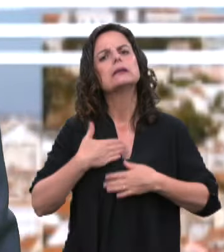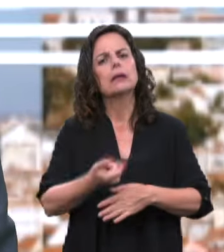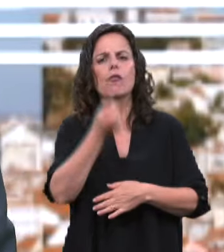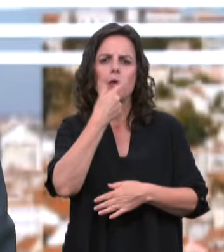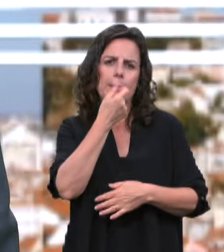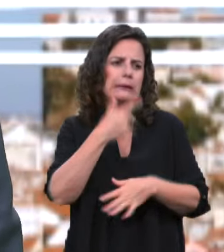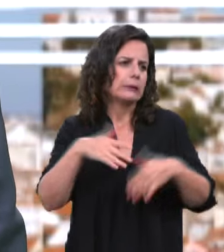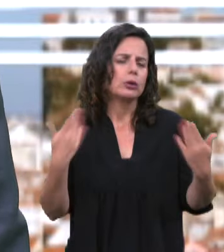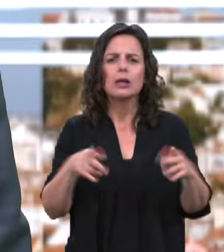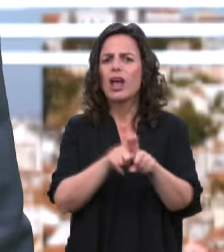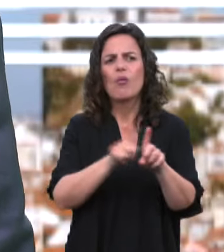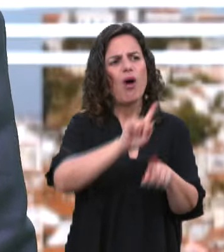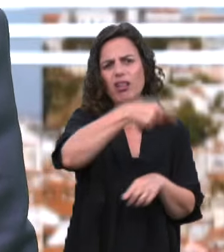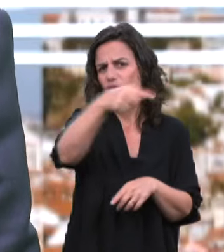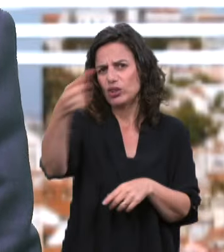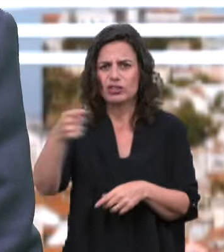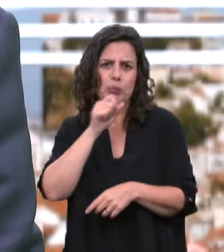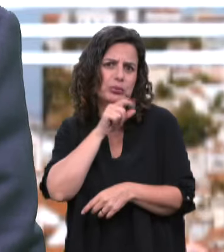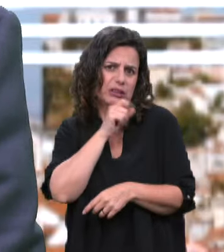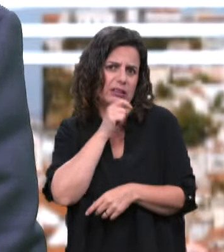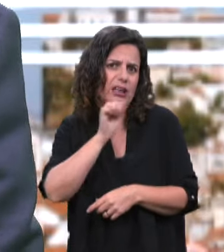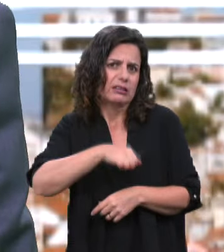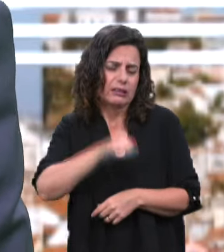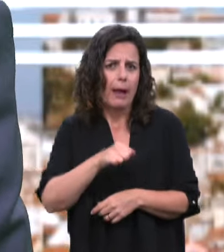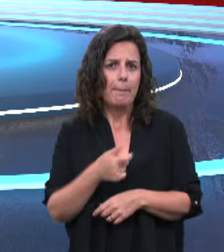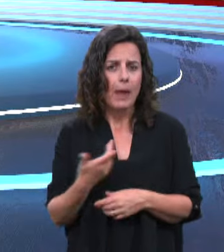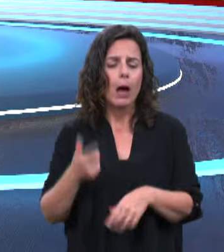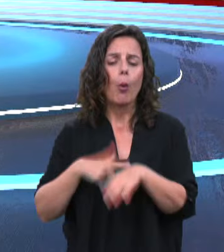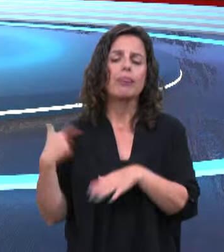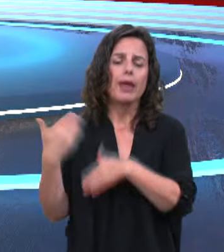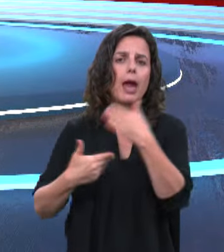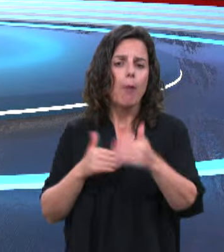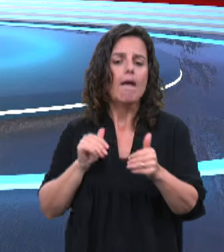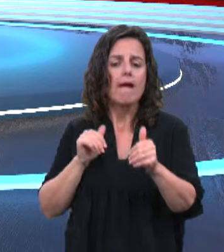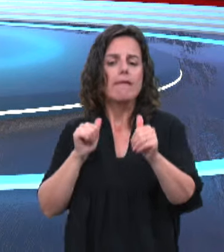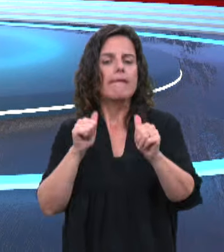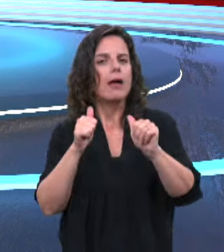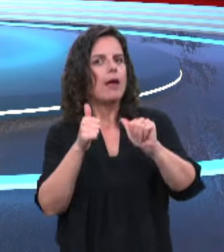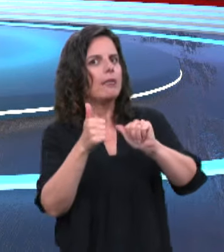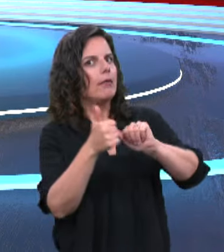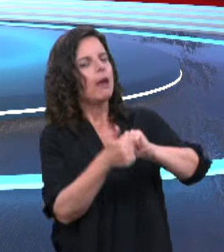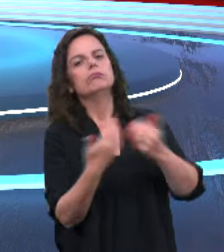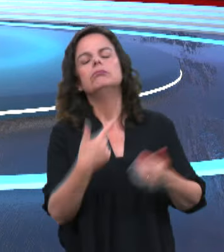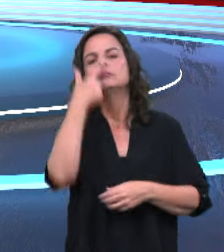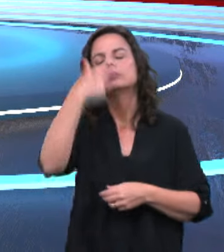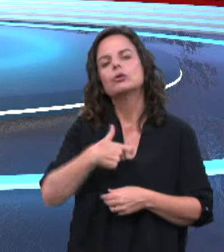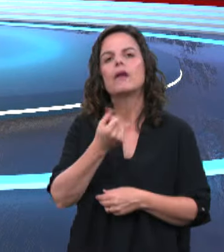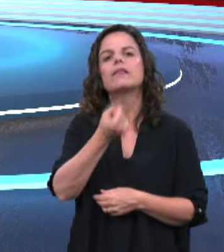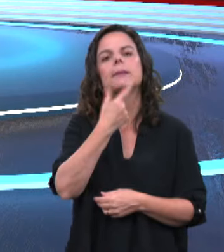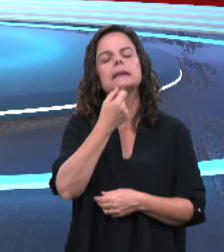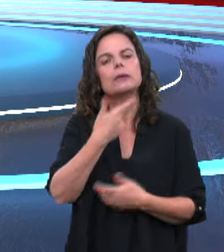como todas as outras, provavelmente, mas tem vindo a transformar-se ao longo do tempo. Os farmacêuticos, se